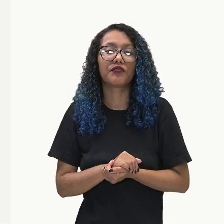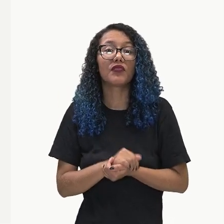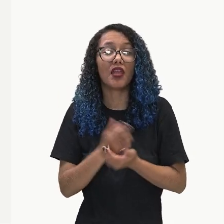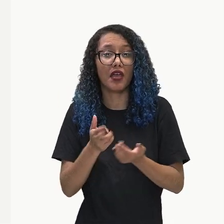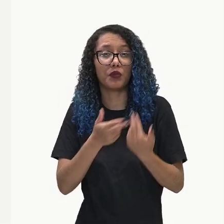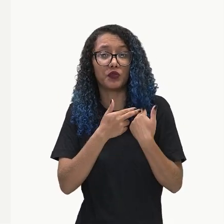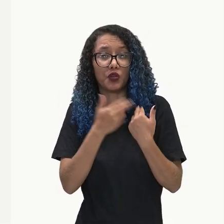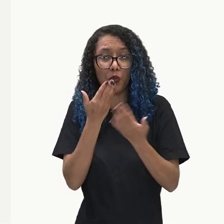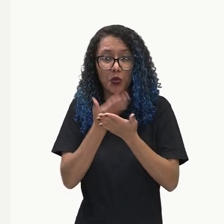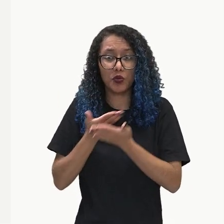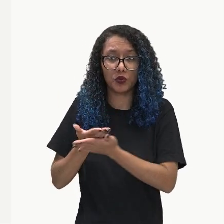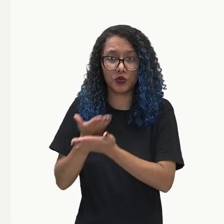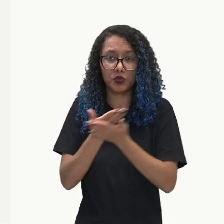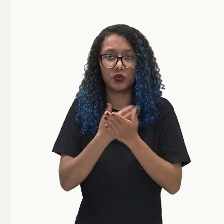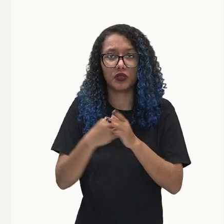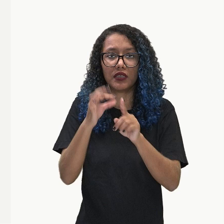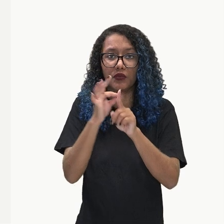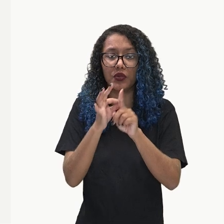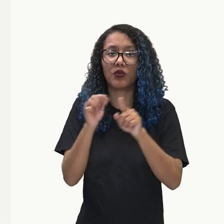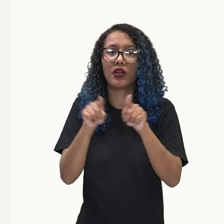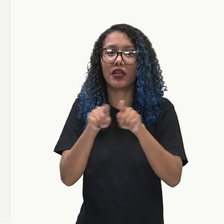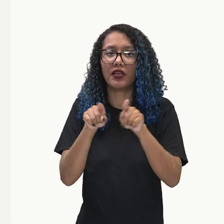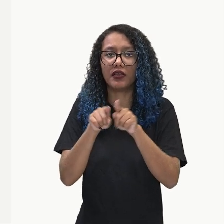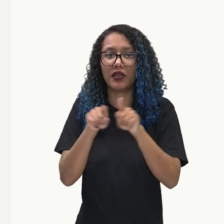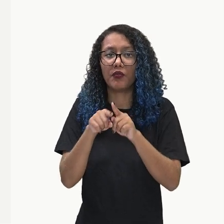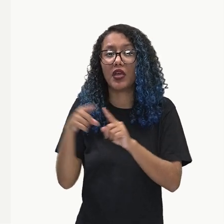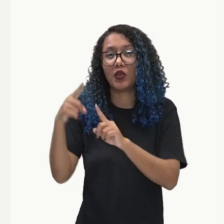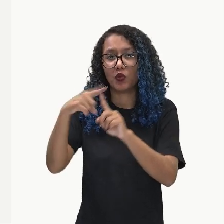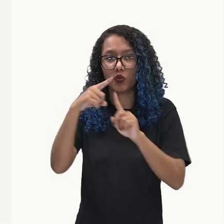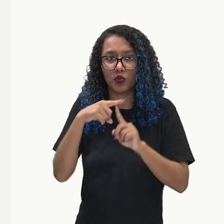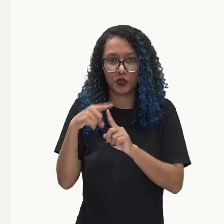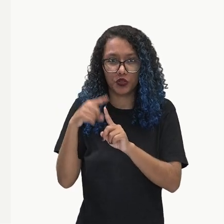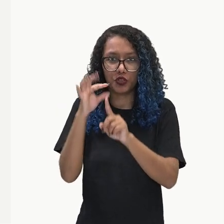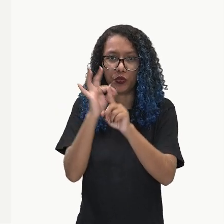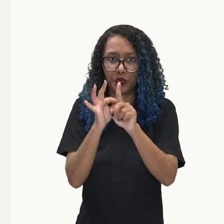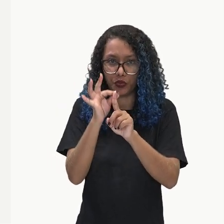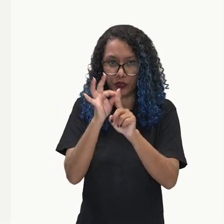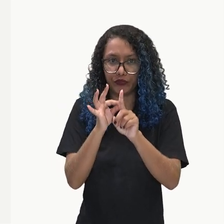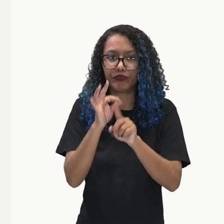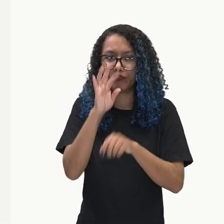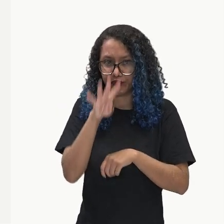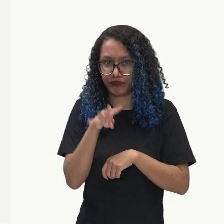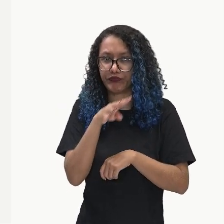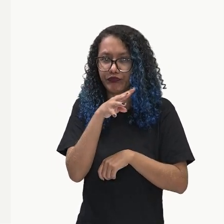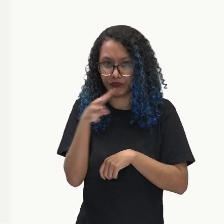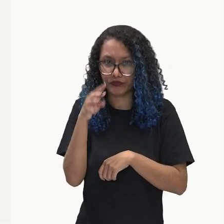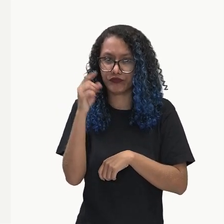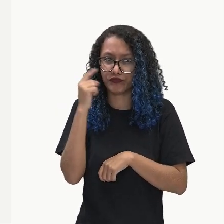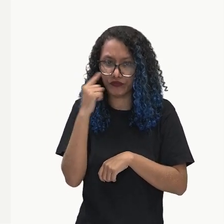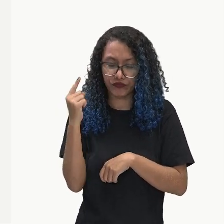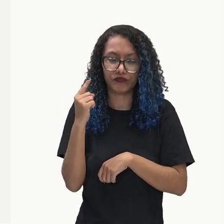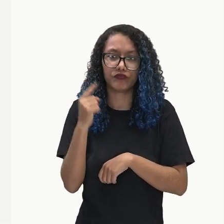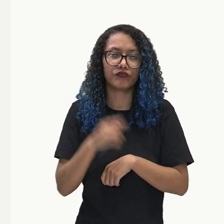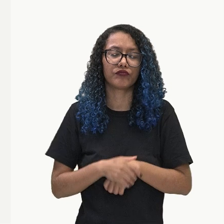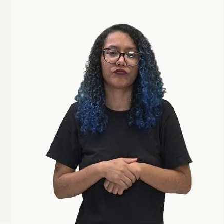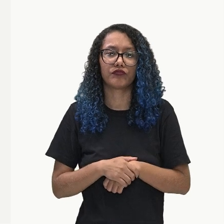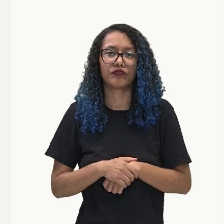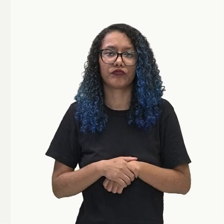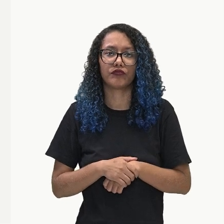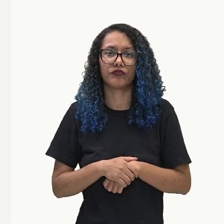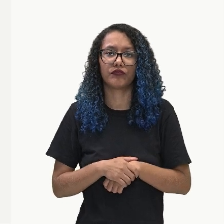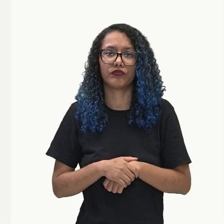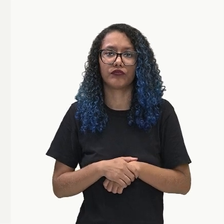escalas termométricas. Lembrando, o que é temperatura? É a medida da